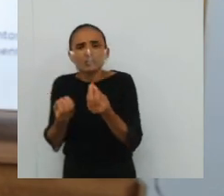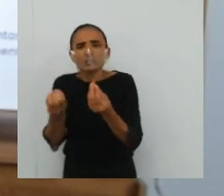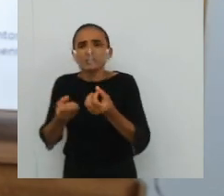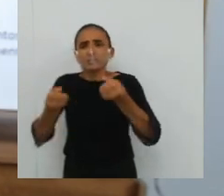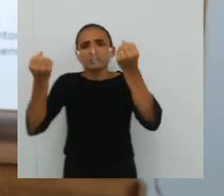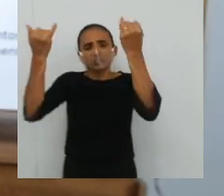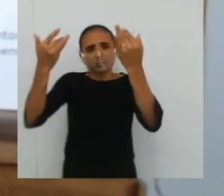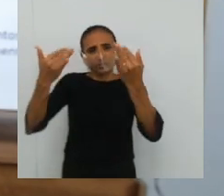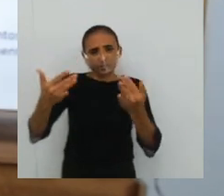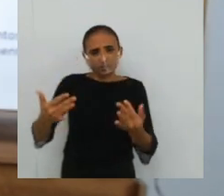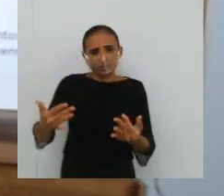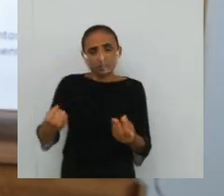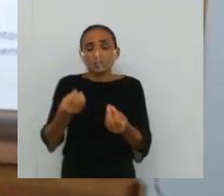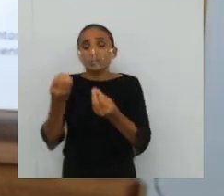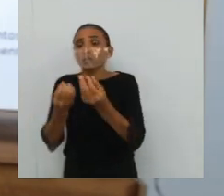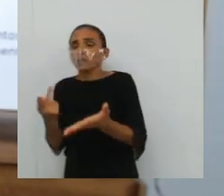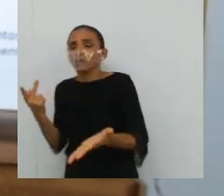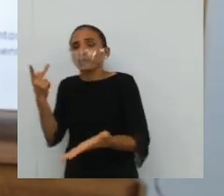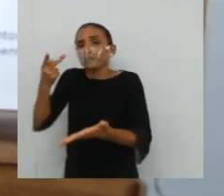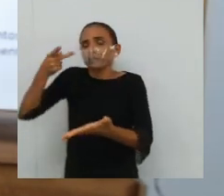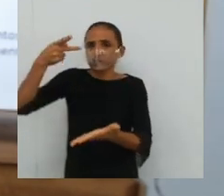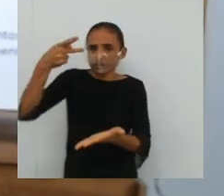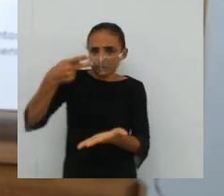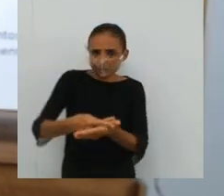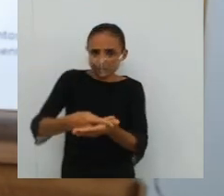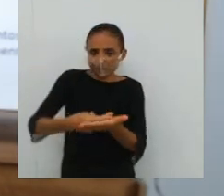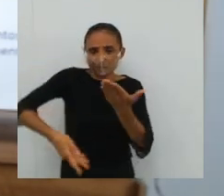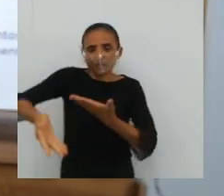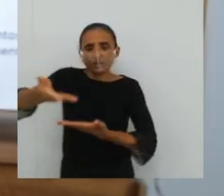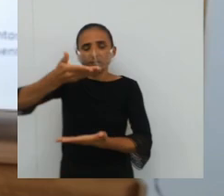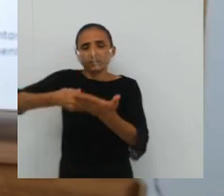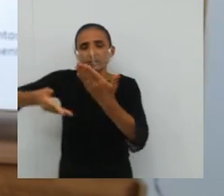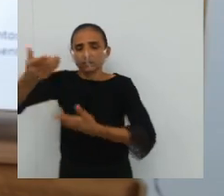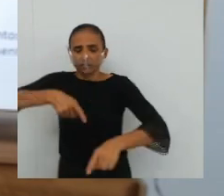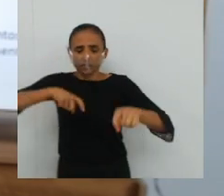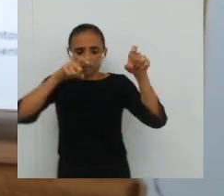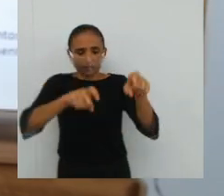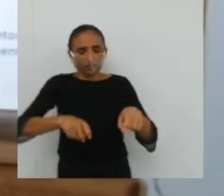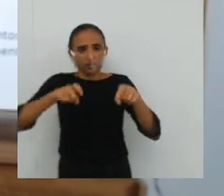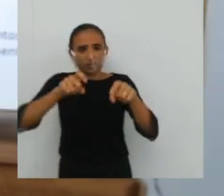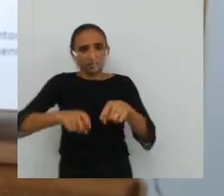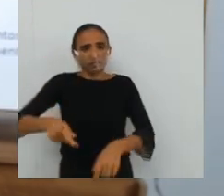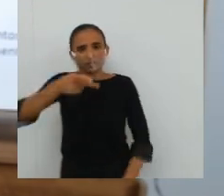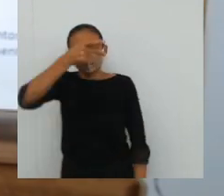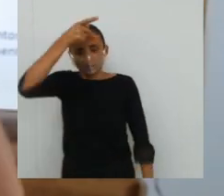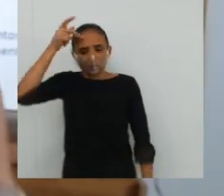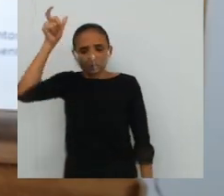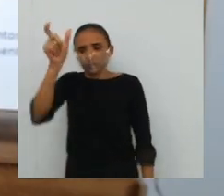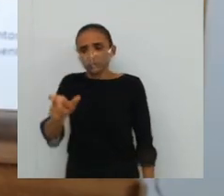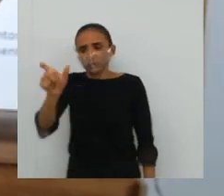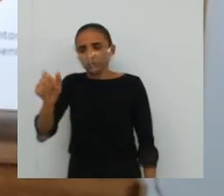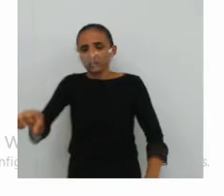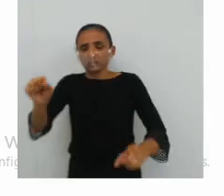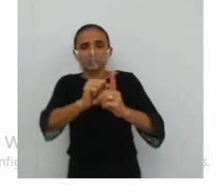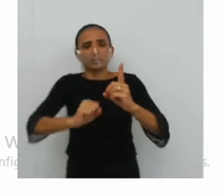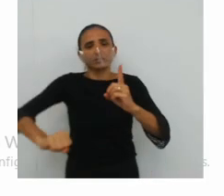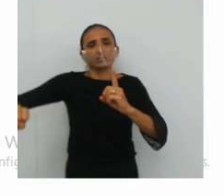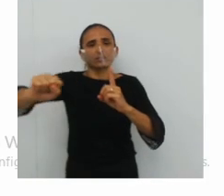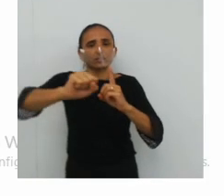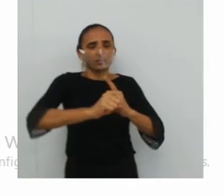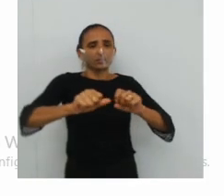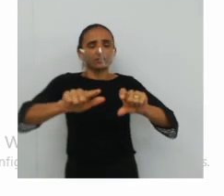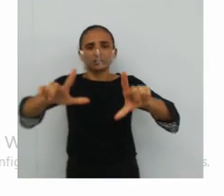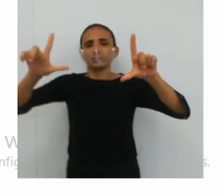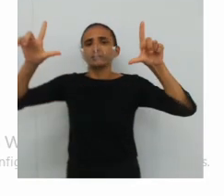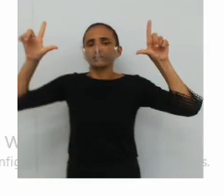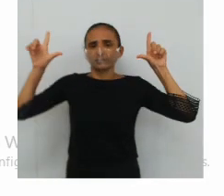de produção, como isso se dá dentro da relação do campo, do homem do campo e as suas questões da produção. Vai para o slide aí.